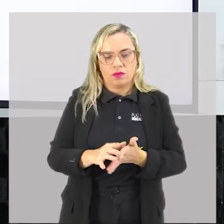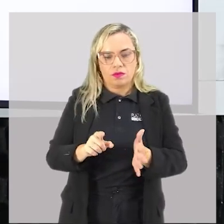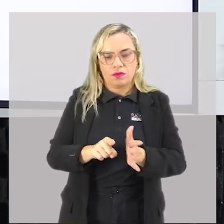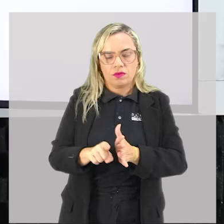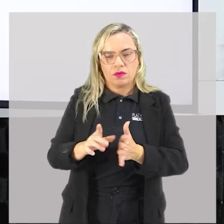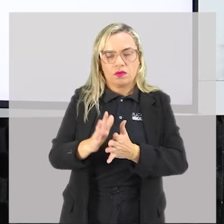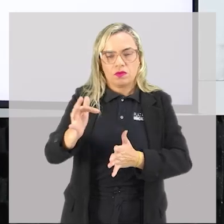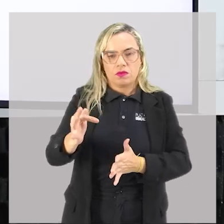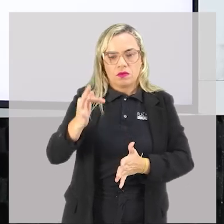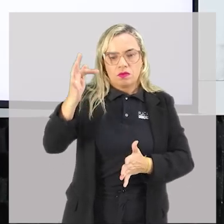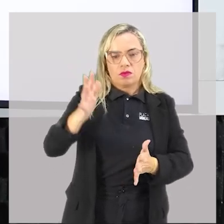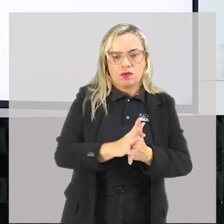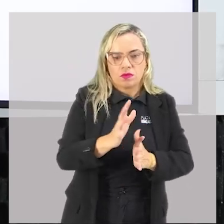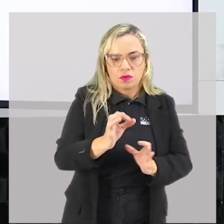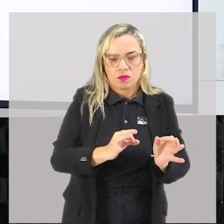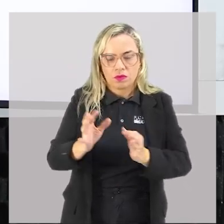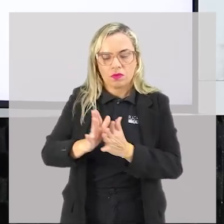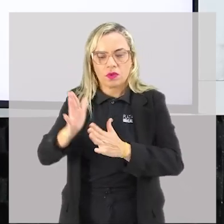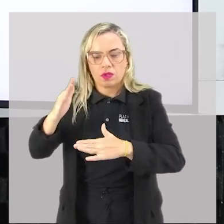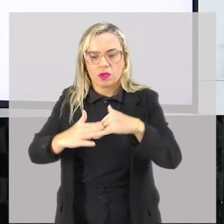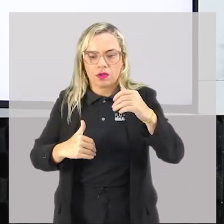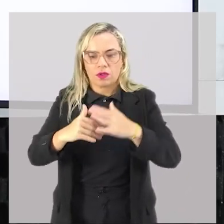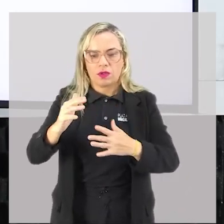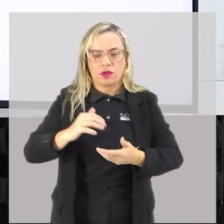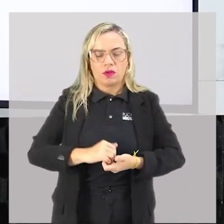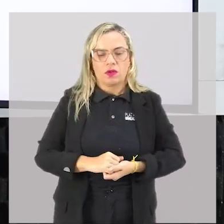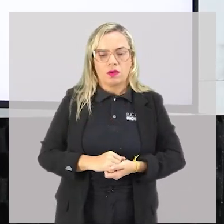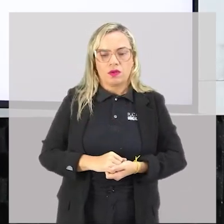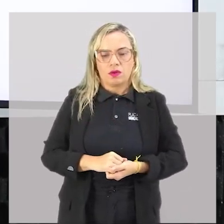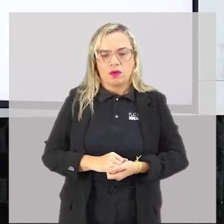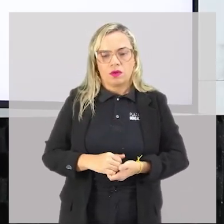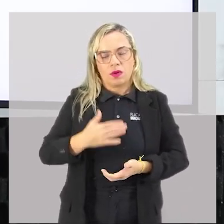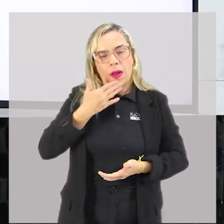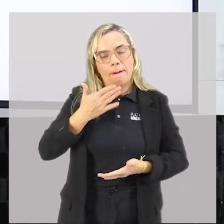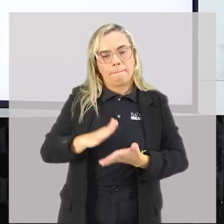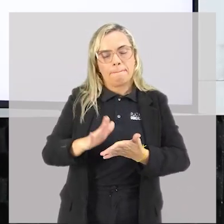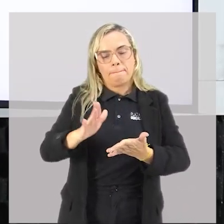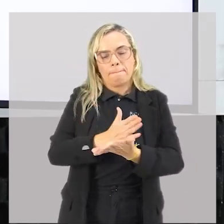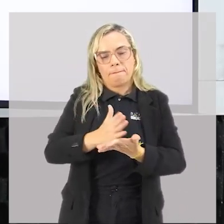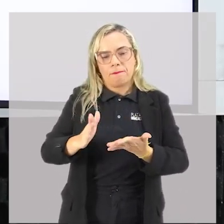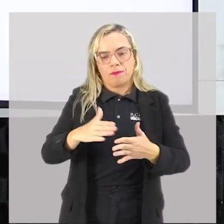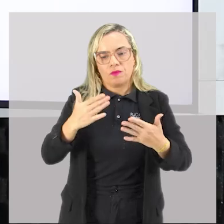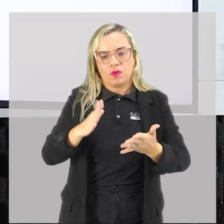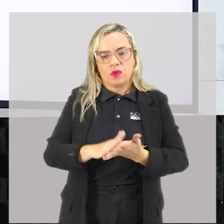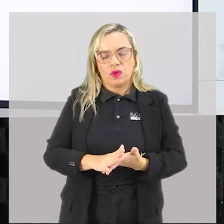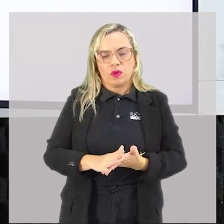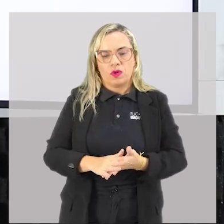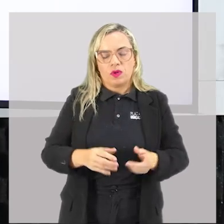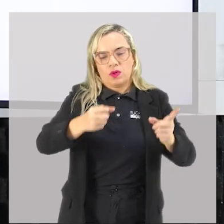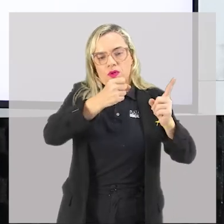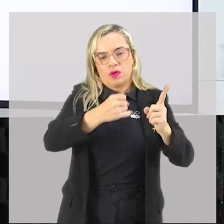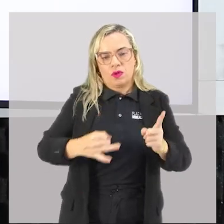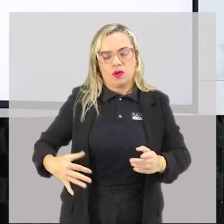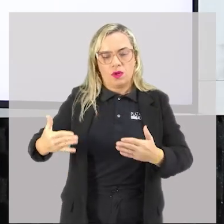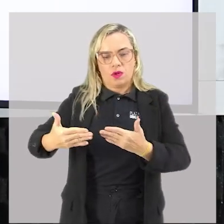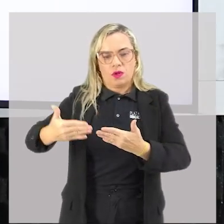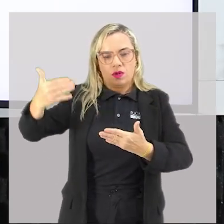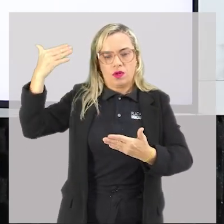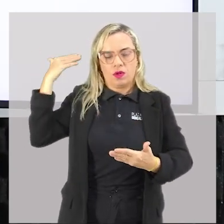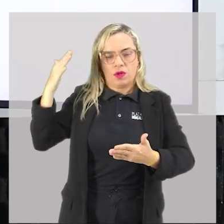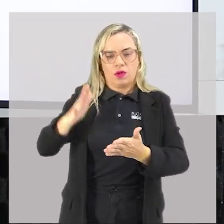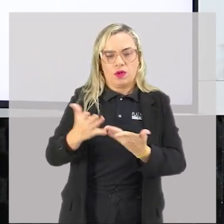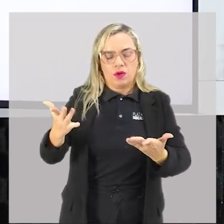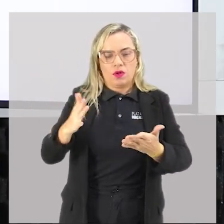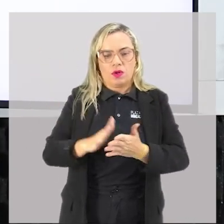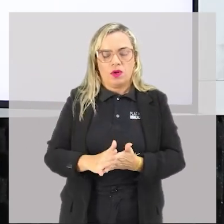de futuro profissional. Pedem, em alguns casos, para você descrever uma situação passada que você enfrentou um